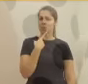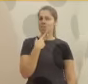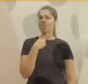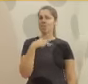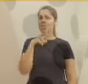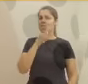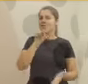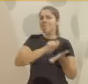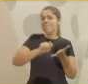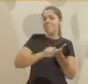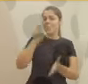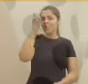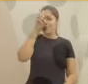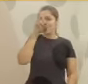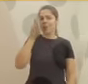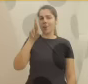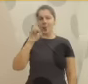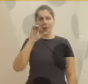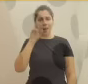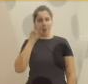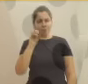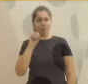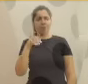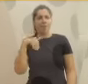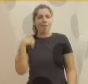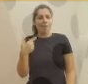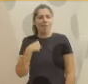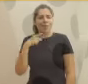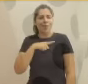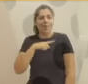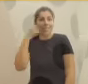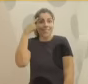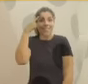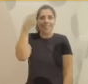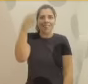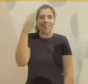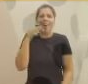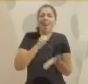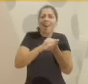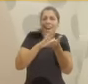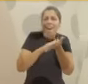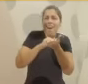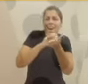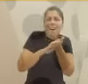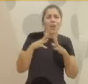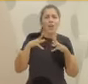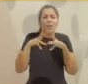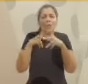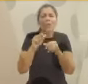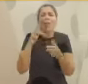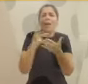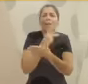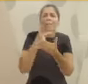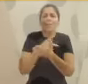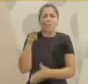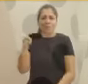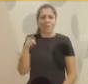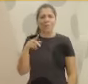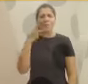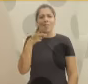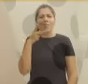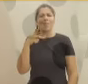eu falei, bom, eu vou escrever sobre a história do Ricardo. E aí eu tive a ideia de ir anotando tudo o que